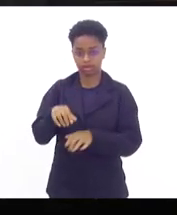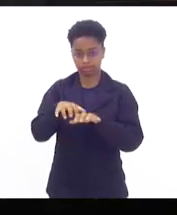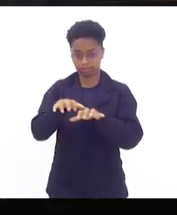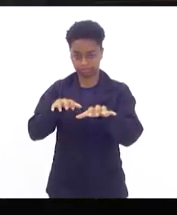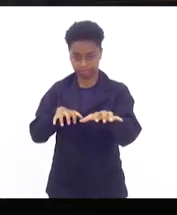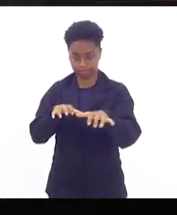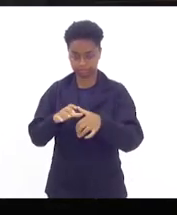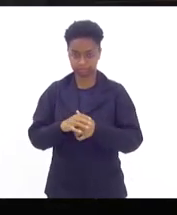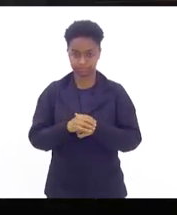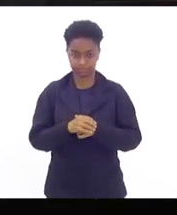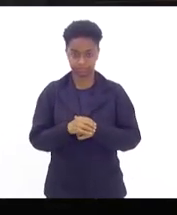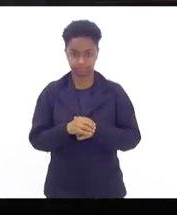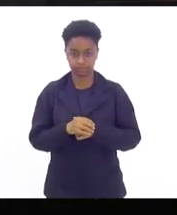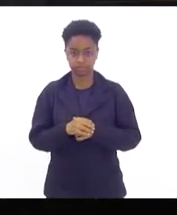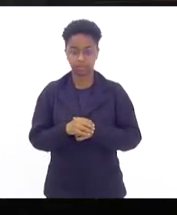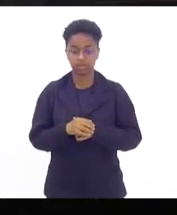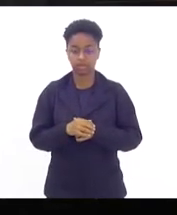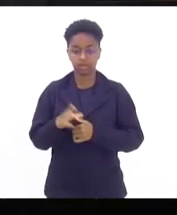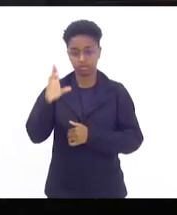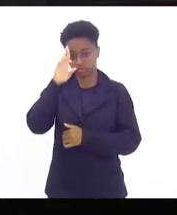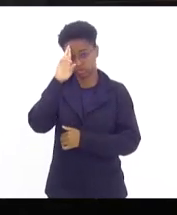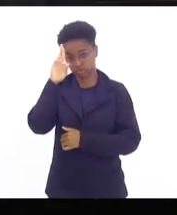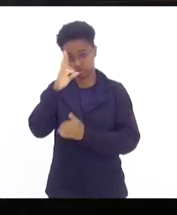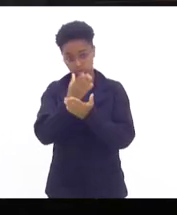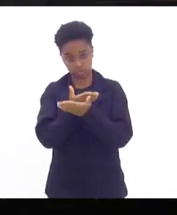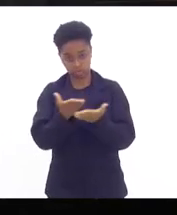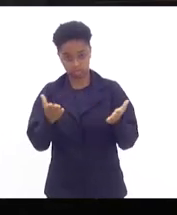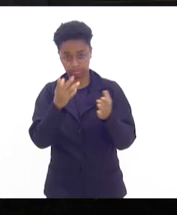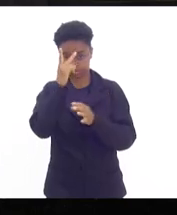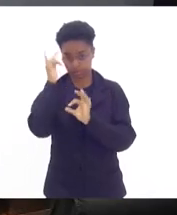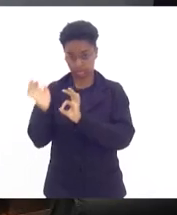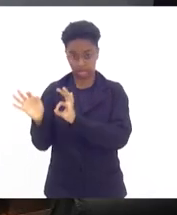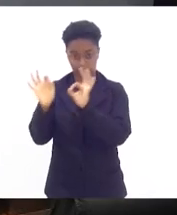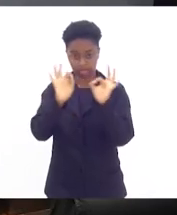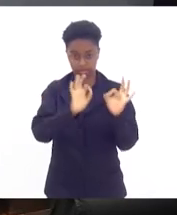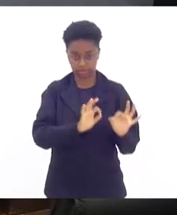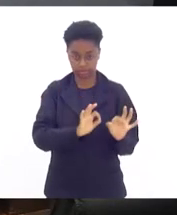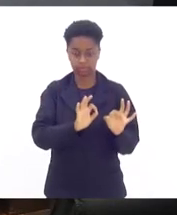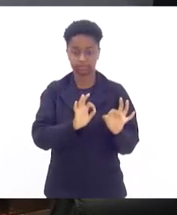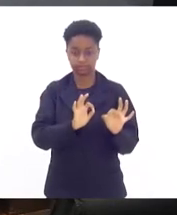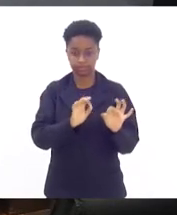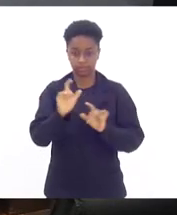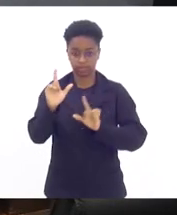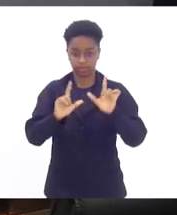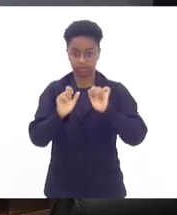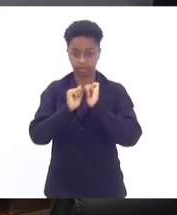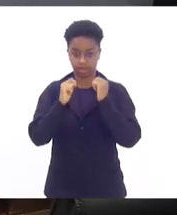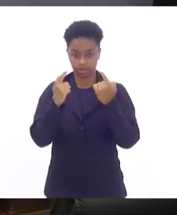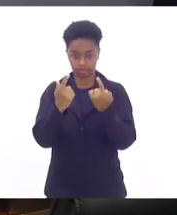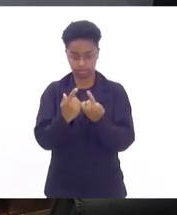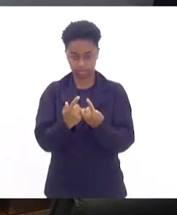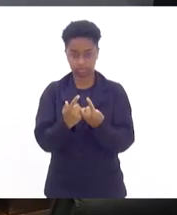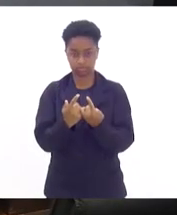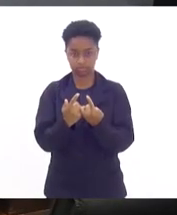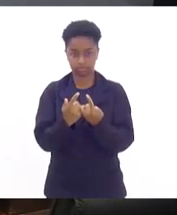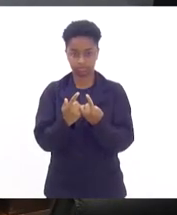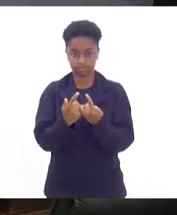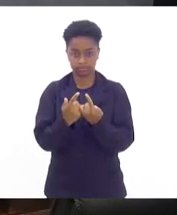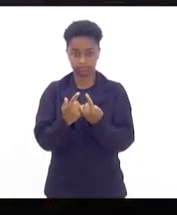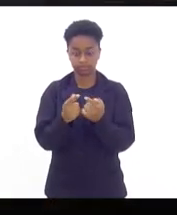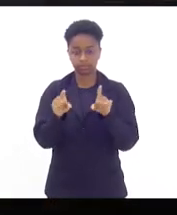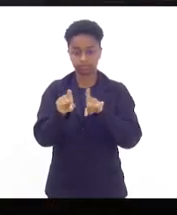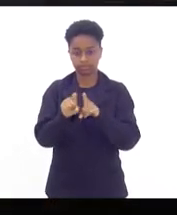remota, senhoras e senhores telespectadores da TV Alerja,